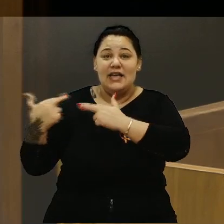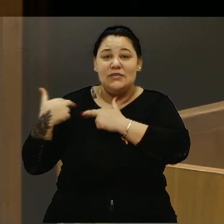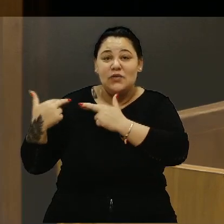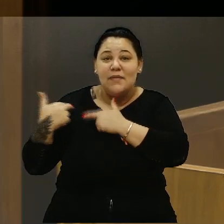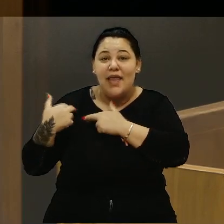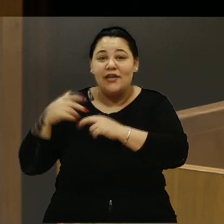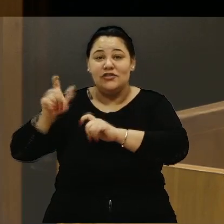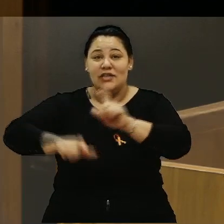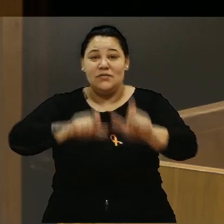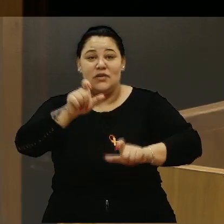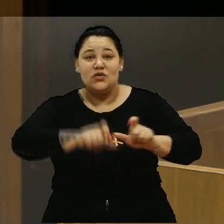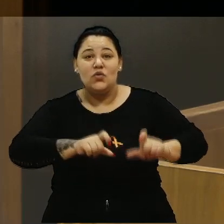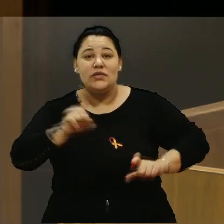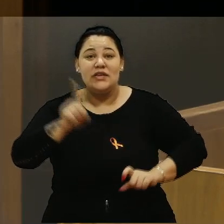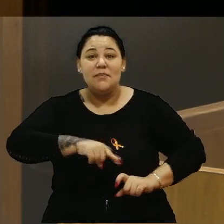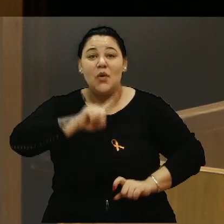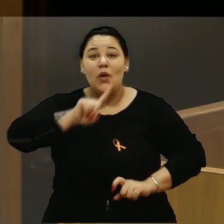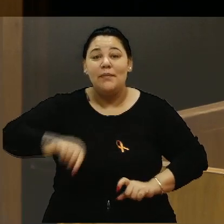proíbem?